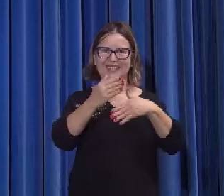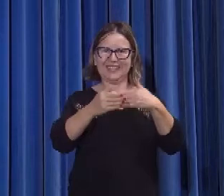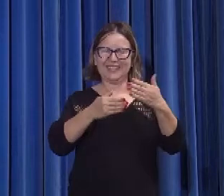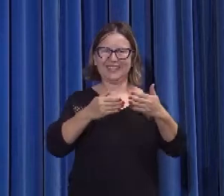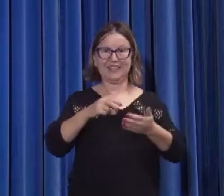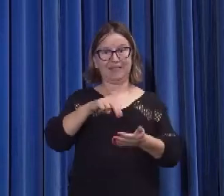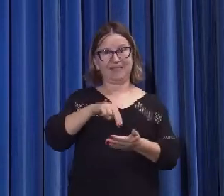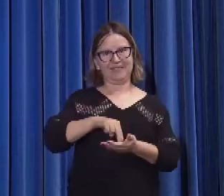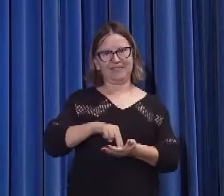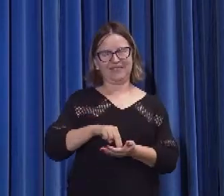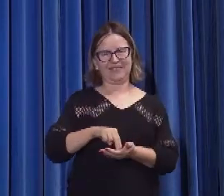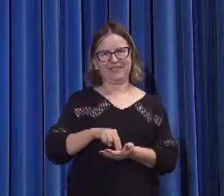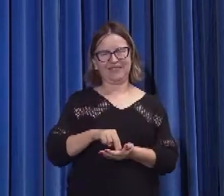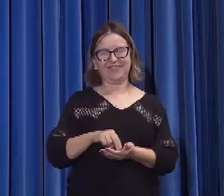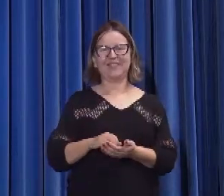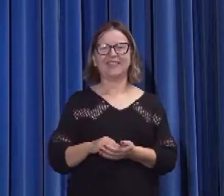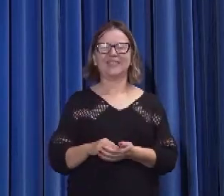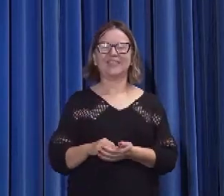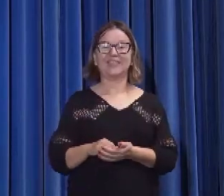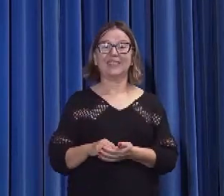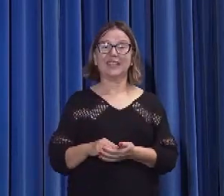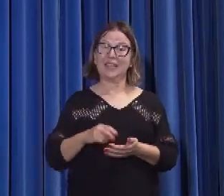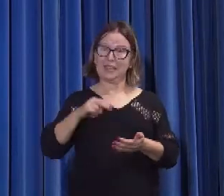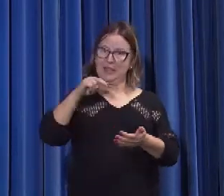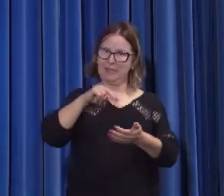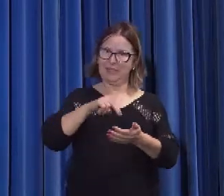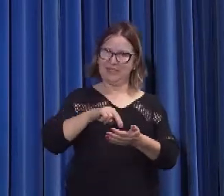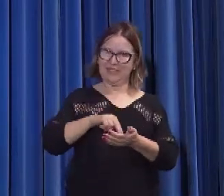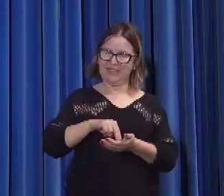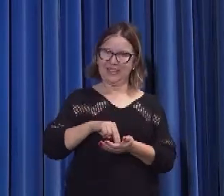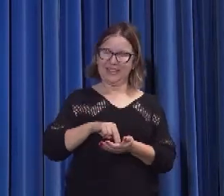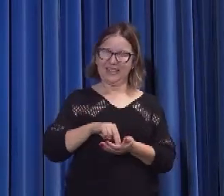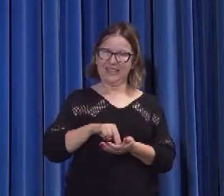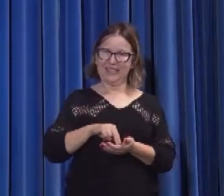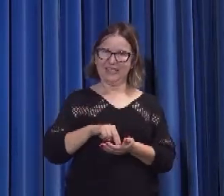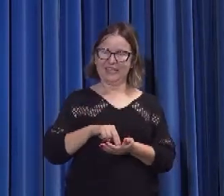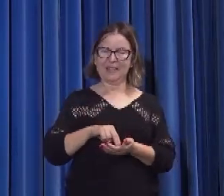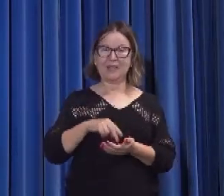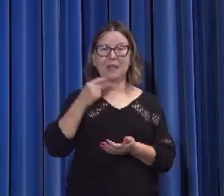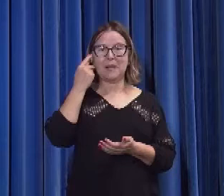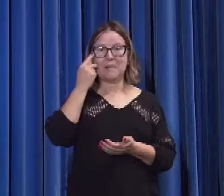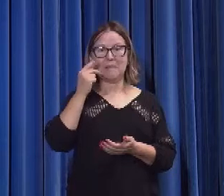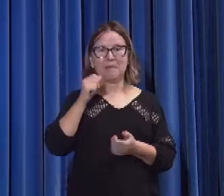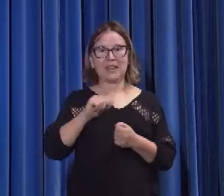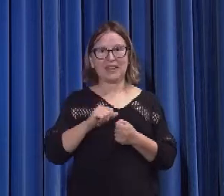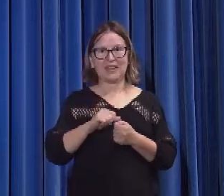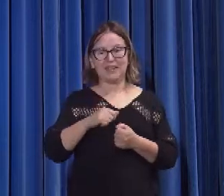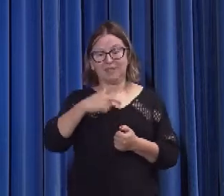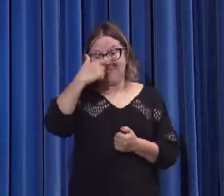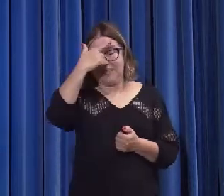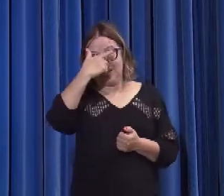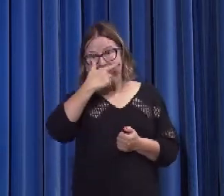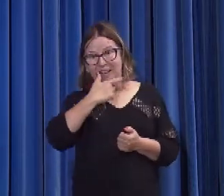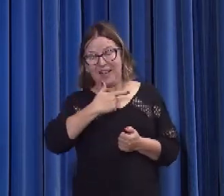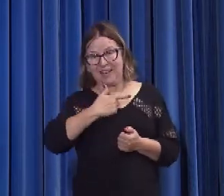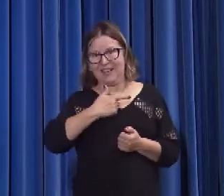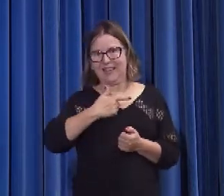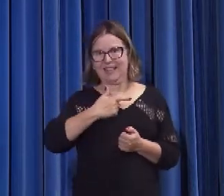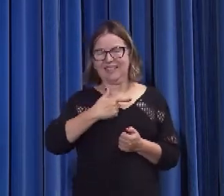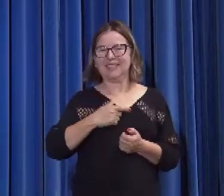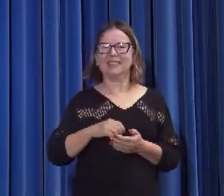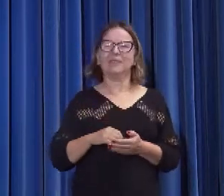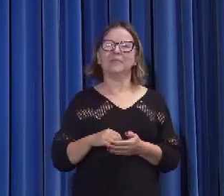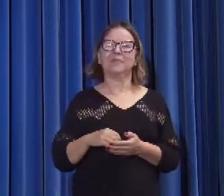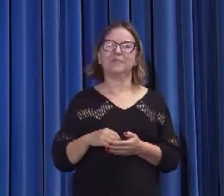perseverança. E essa, por sua vez, para criar em nós um caráter aprovado. Experiência é igual dokime,